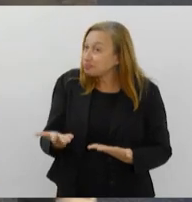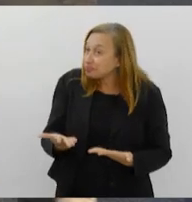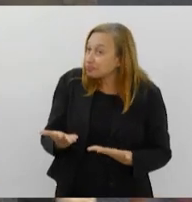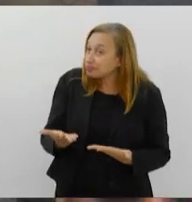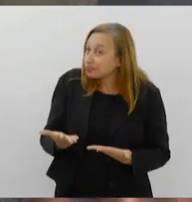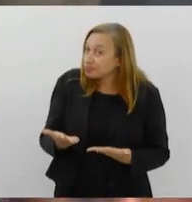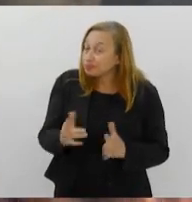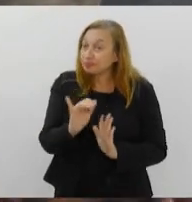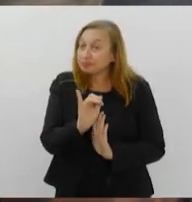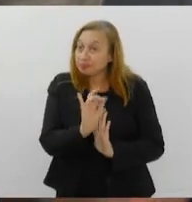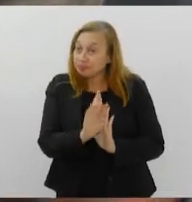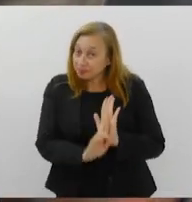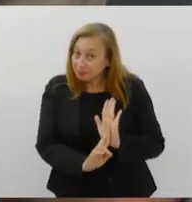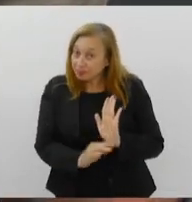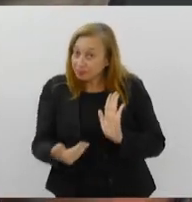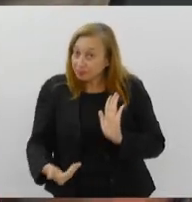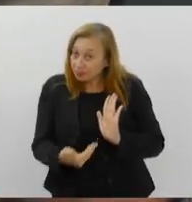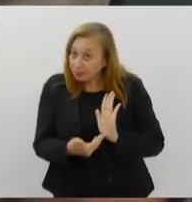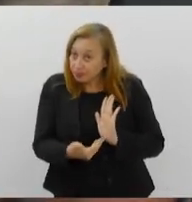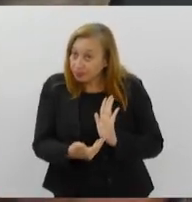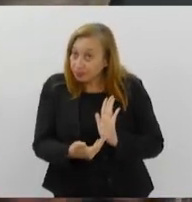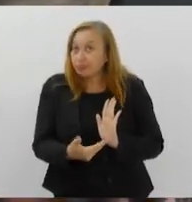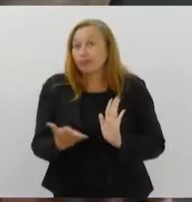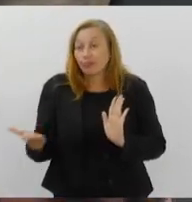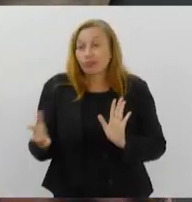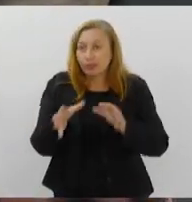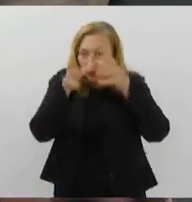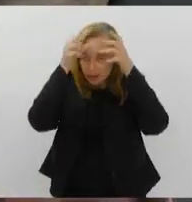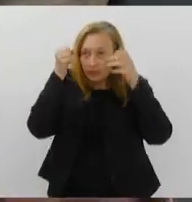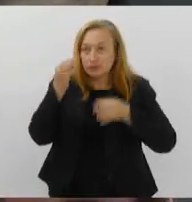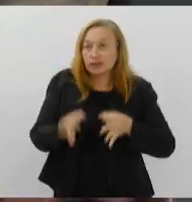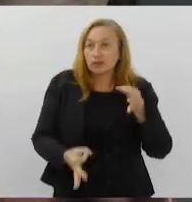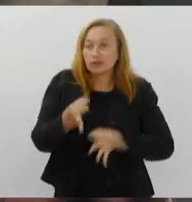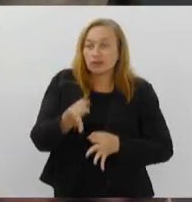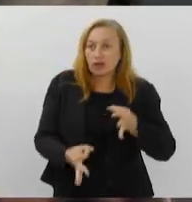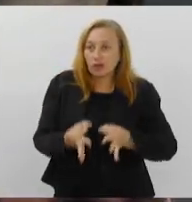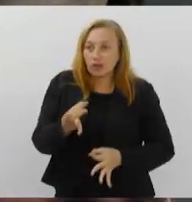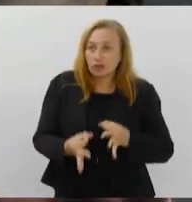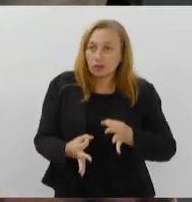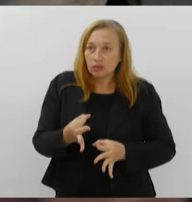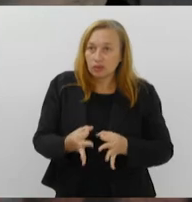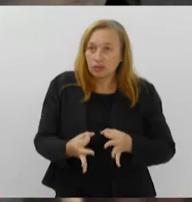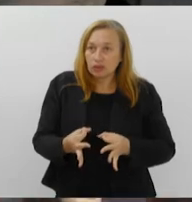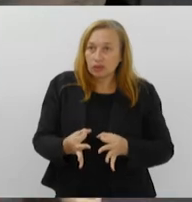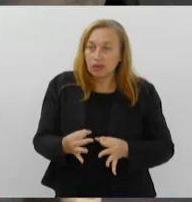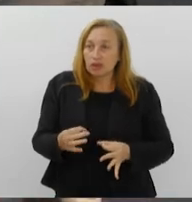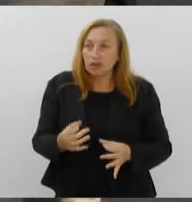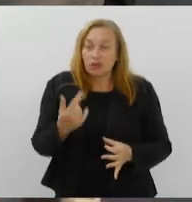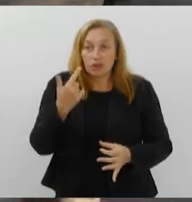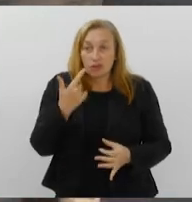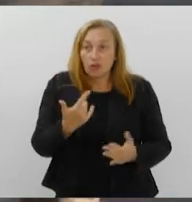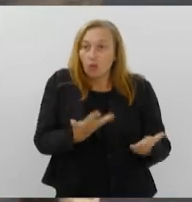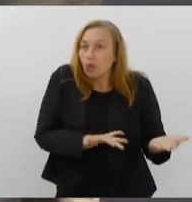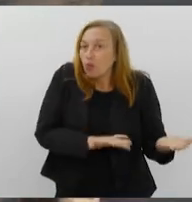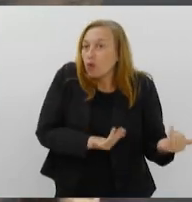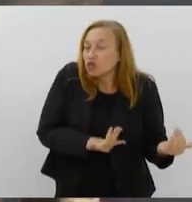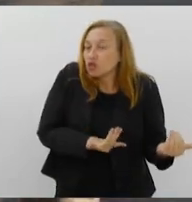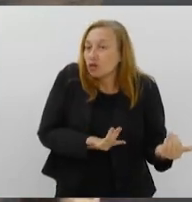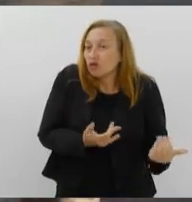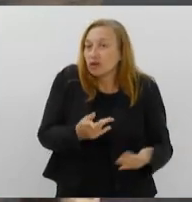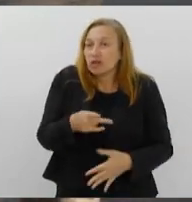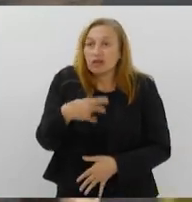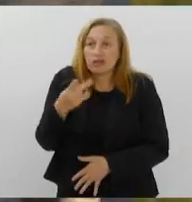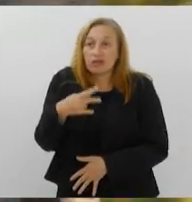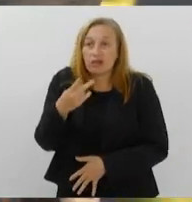deste relatório. Só que tem que o tribunal pegou um autor mais jovem que diz isso em